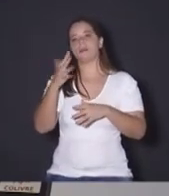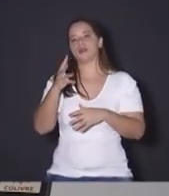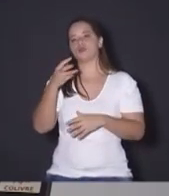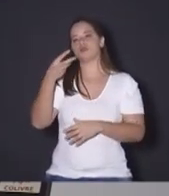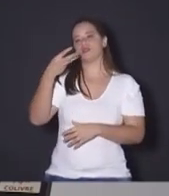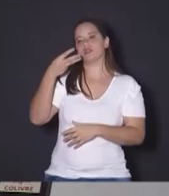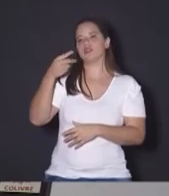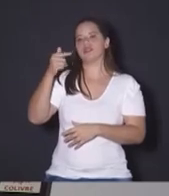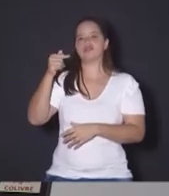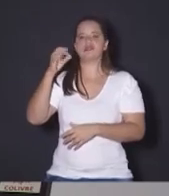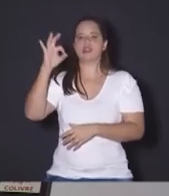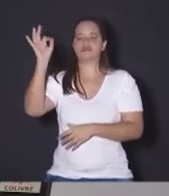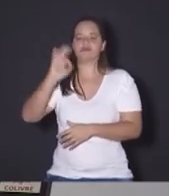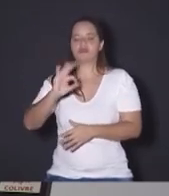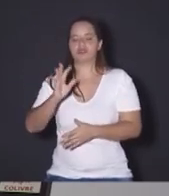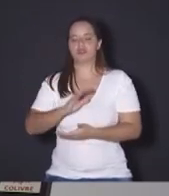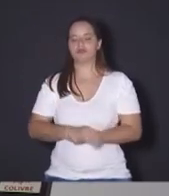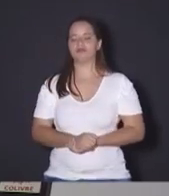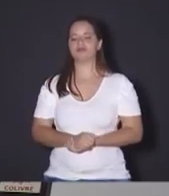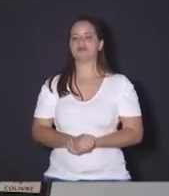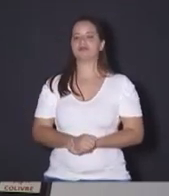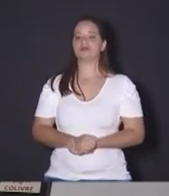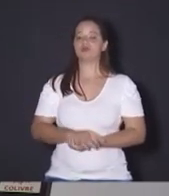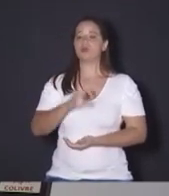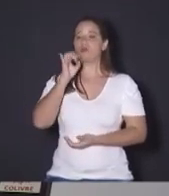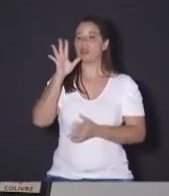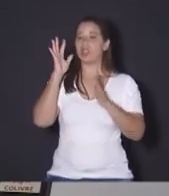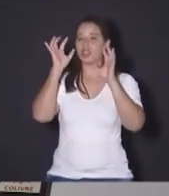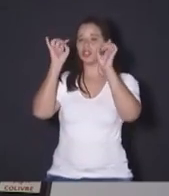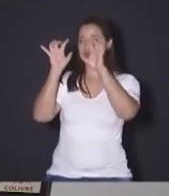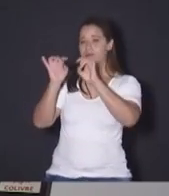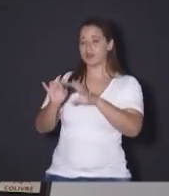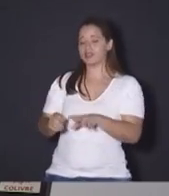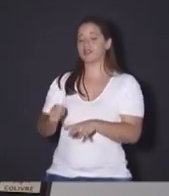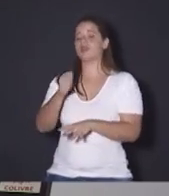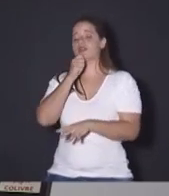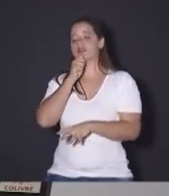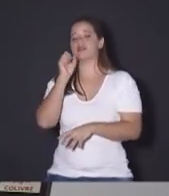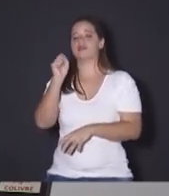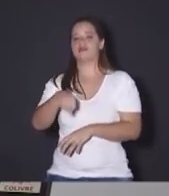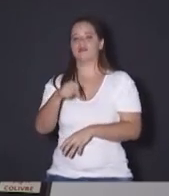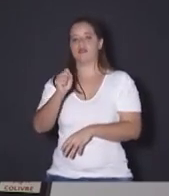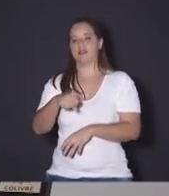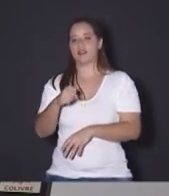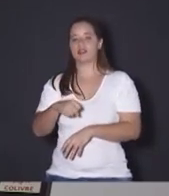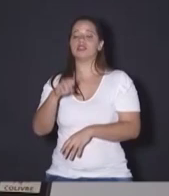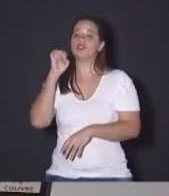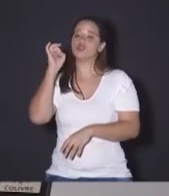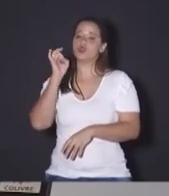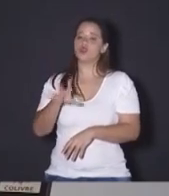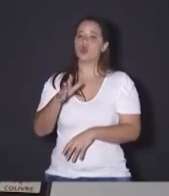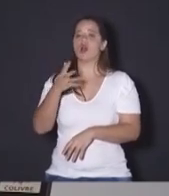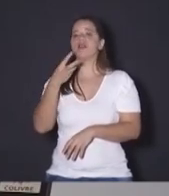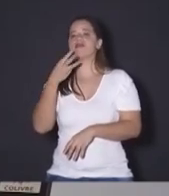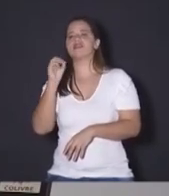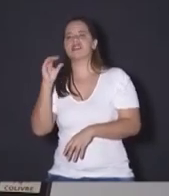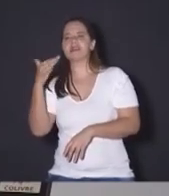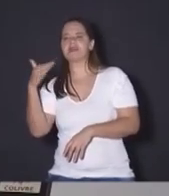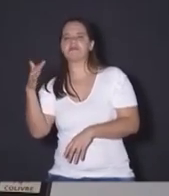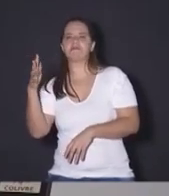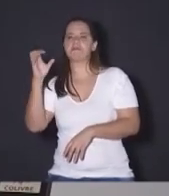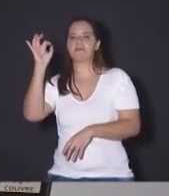30 e poucos por cento mas este é um caso especial e ainda assim chegou apenas 30 e poucos por cento